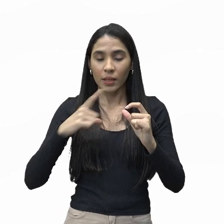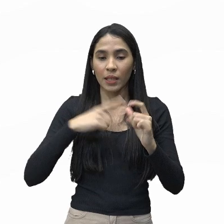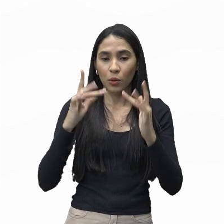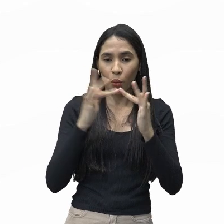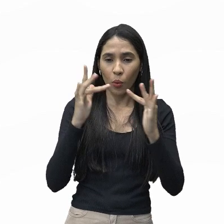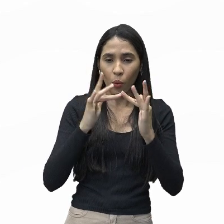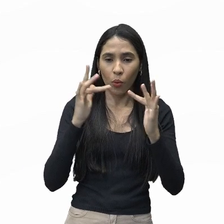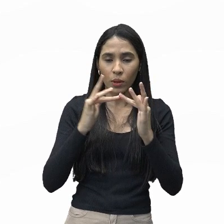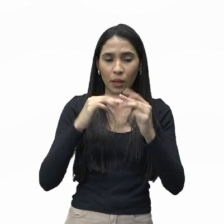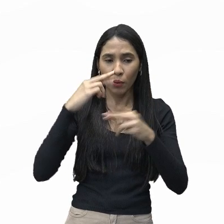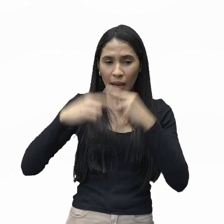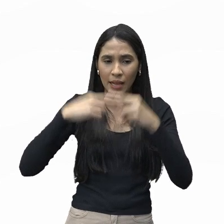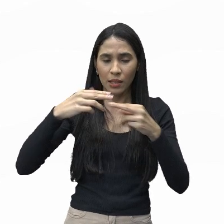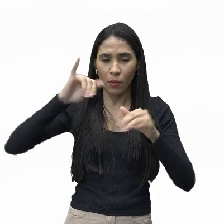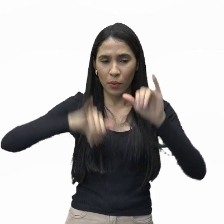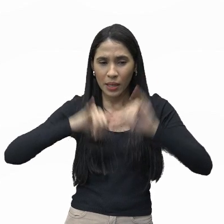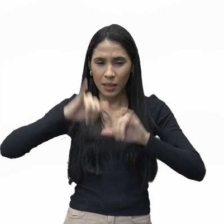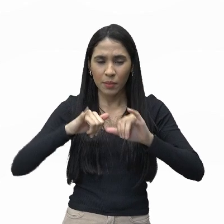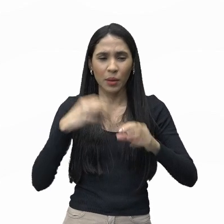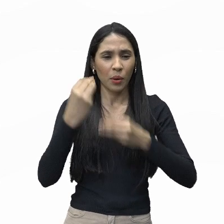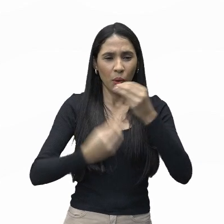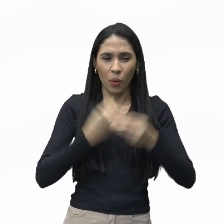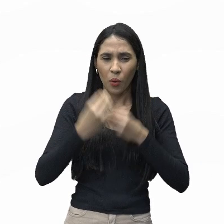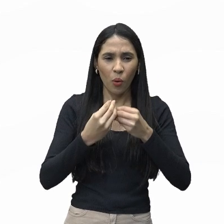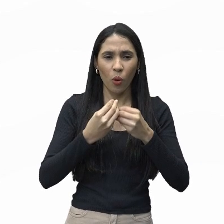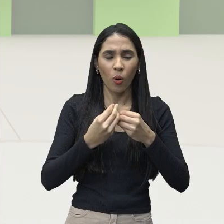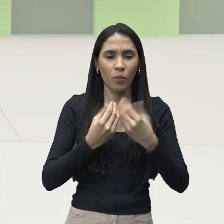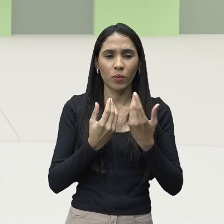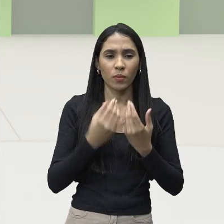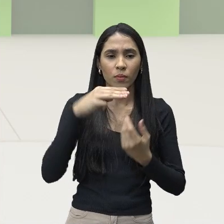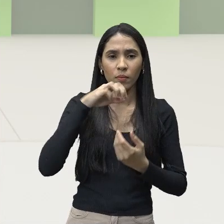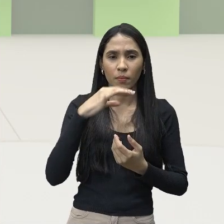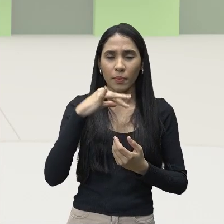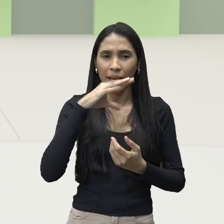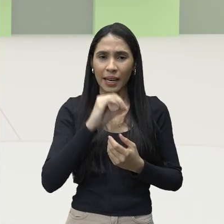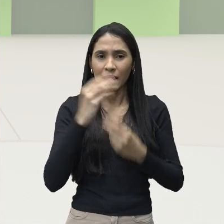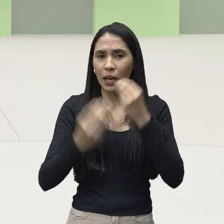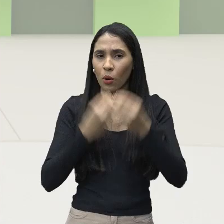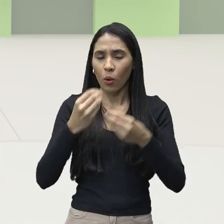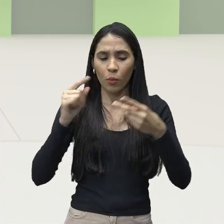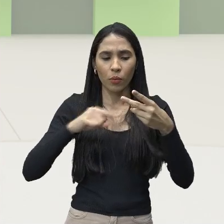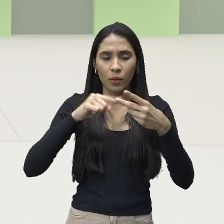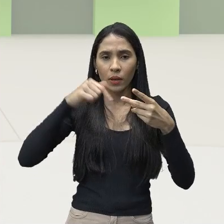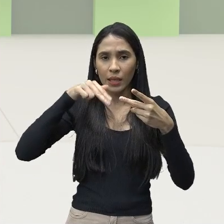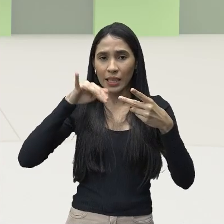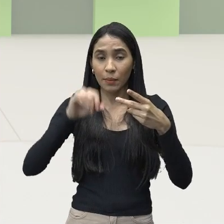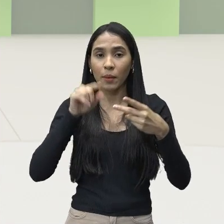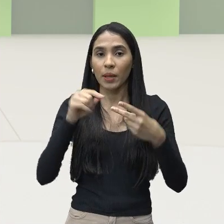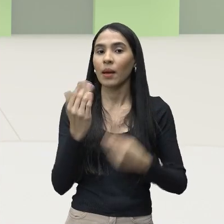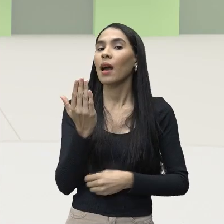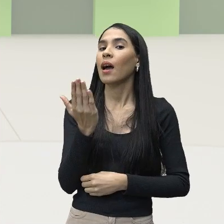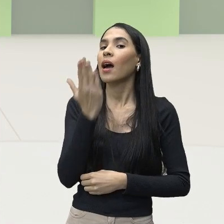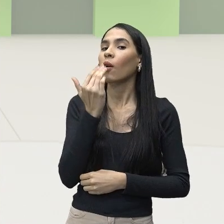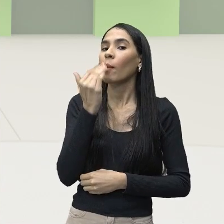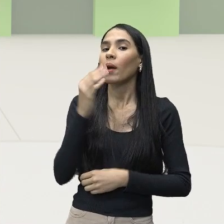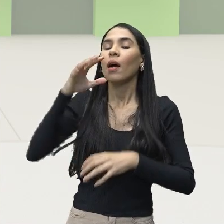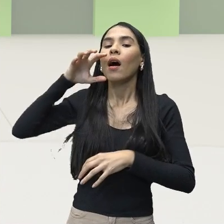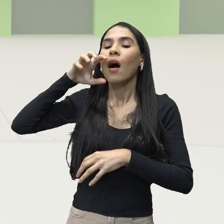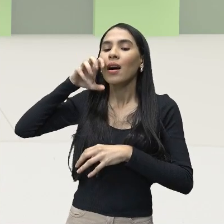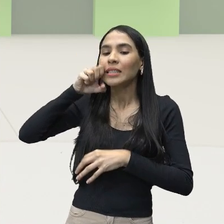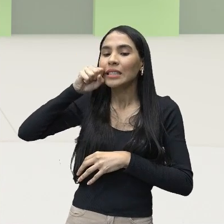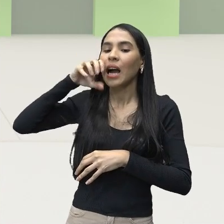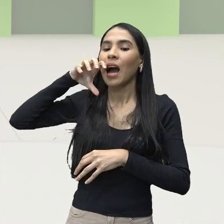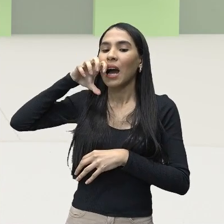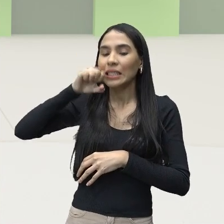reações químicas, né? Então, como assim, professora, digestão mecânica, digestão química? Quando você mastiga, você vai estar ali quebrando